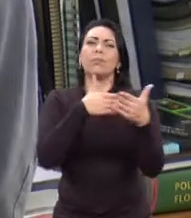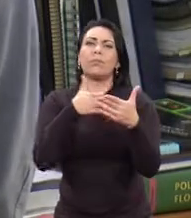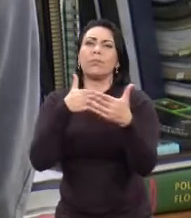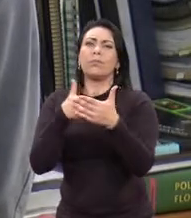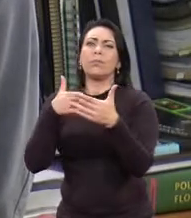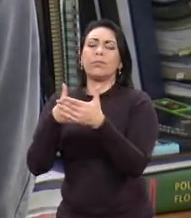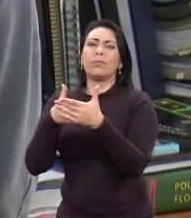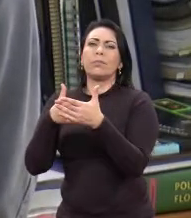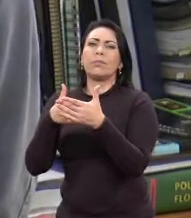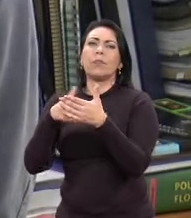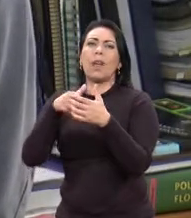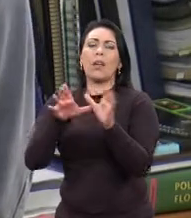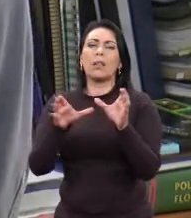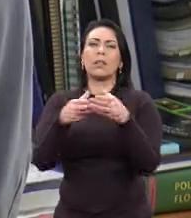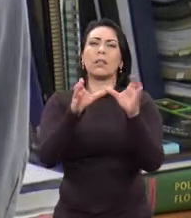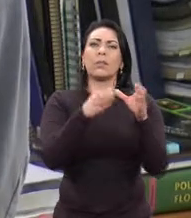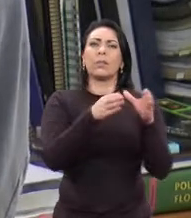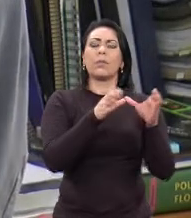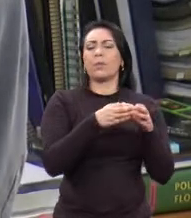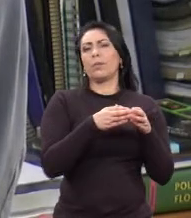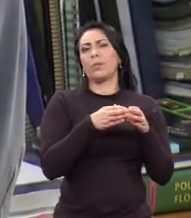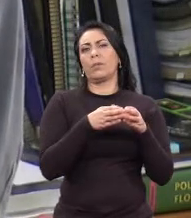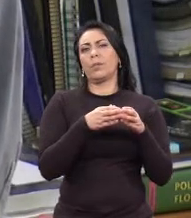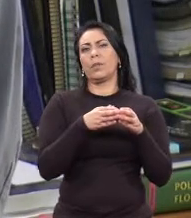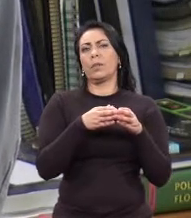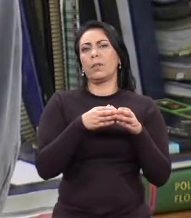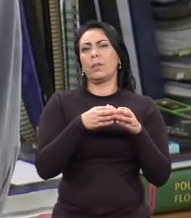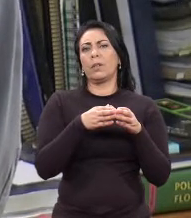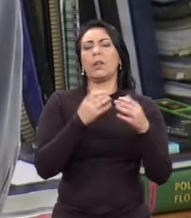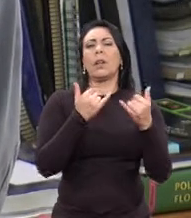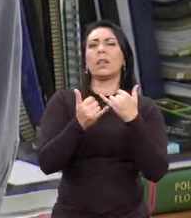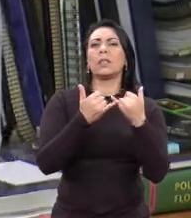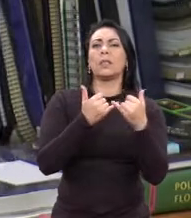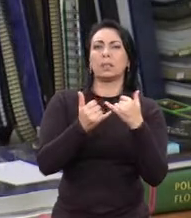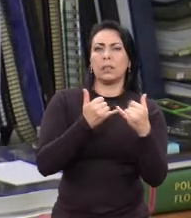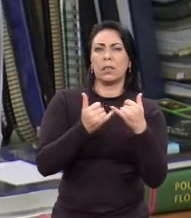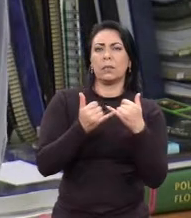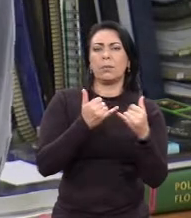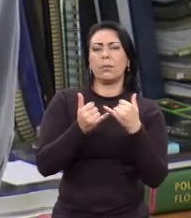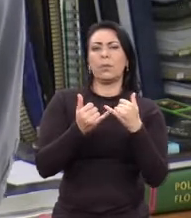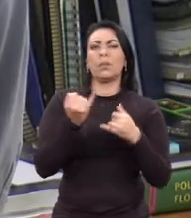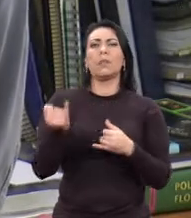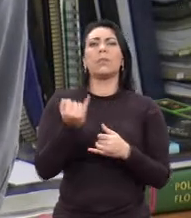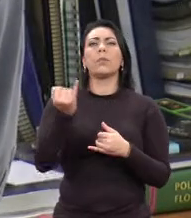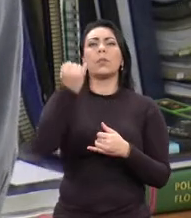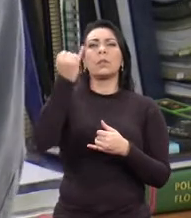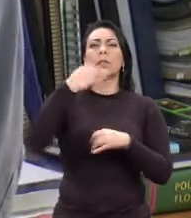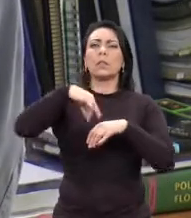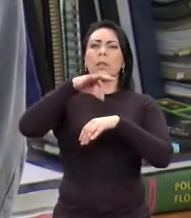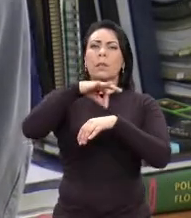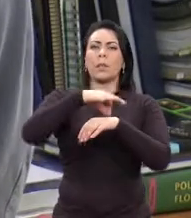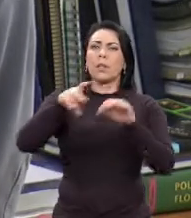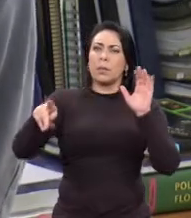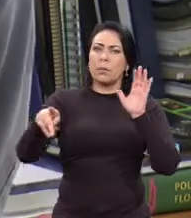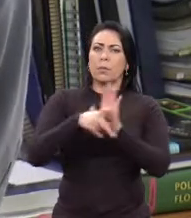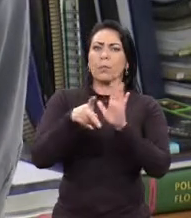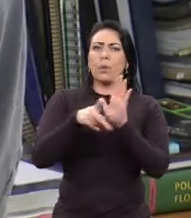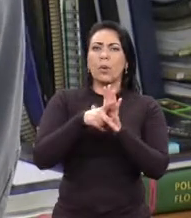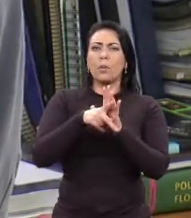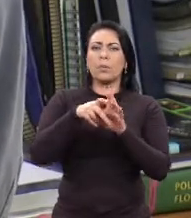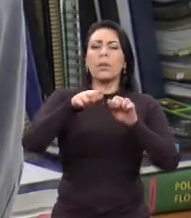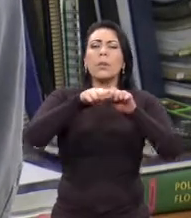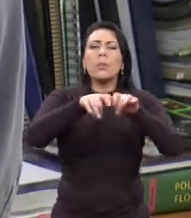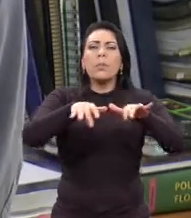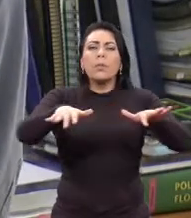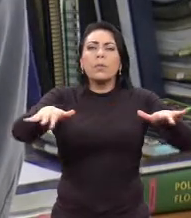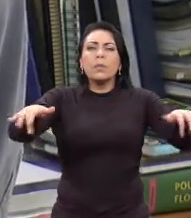impactar diretamente as populações de insetos. Um exemplo da importância da